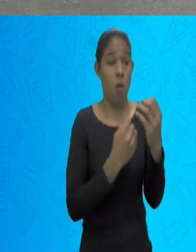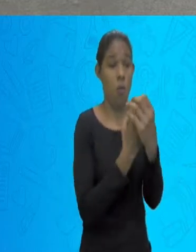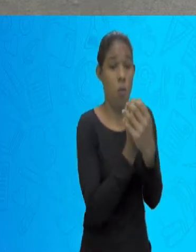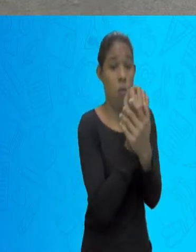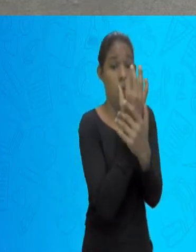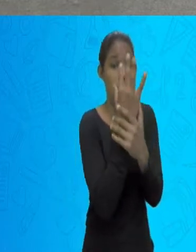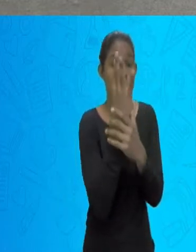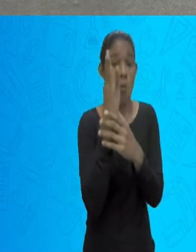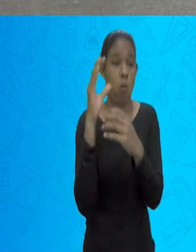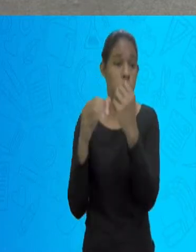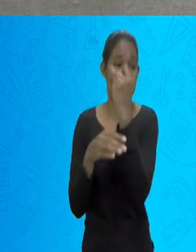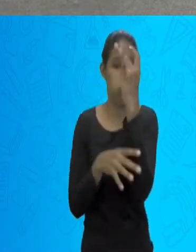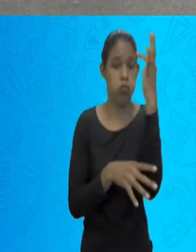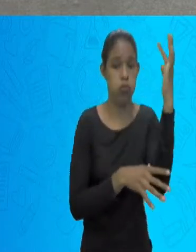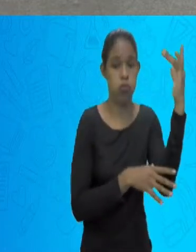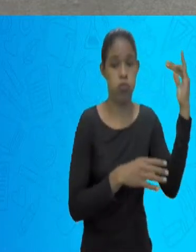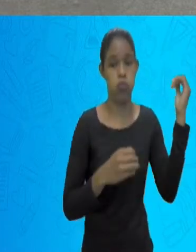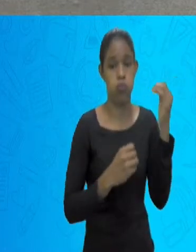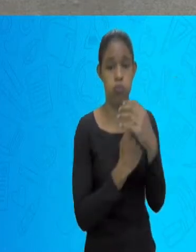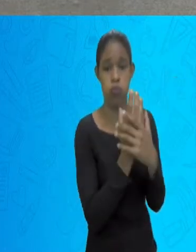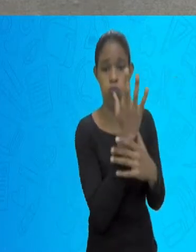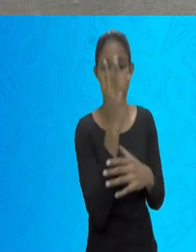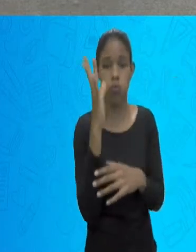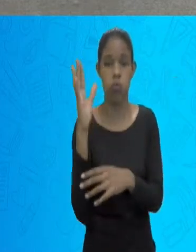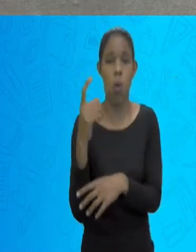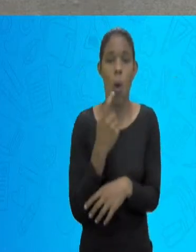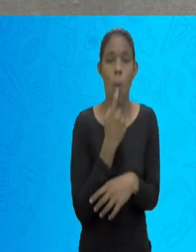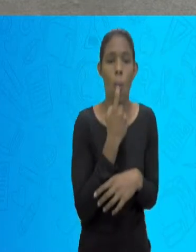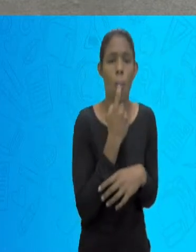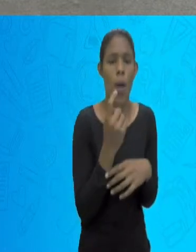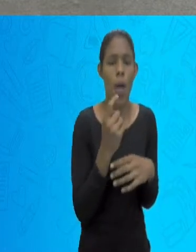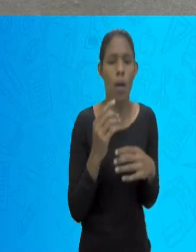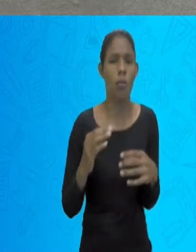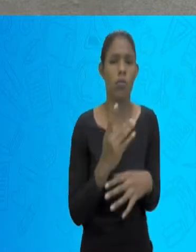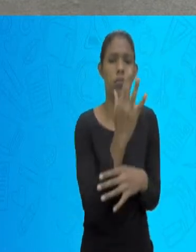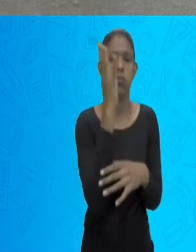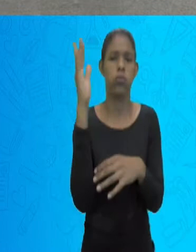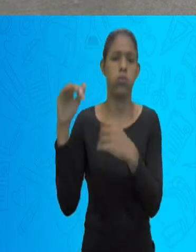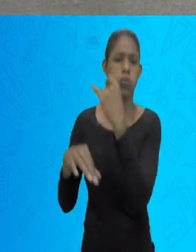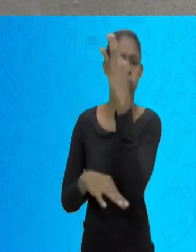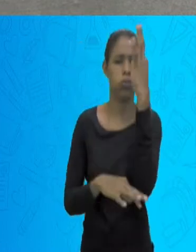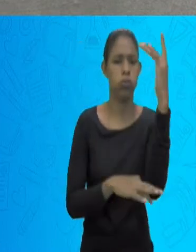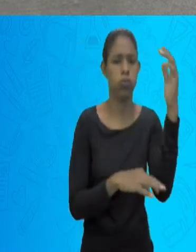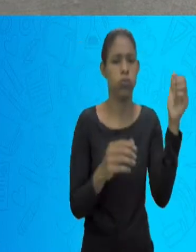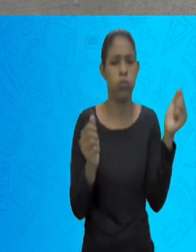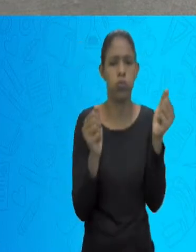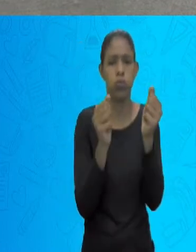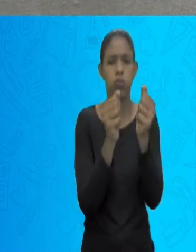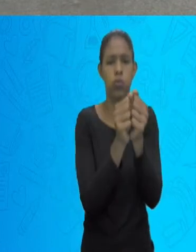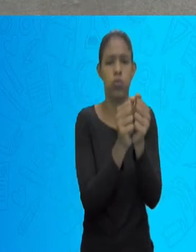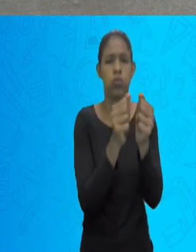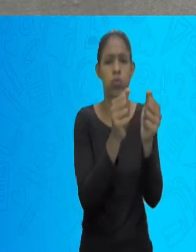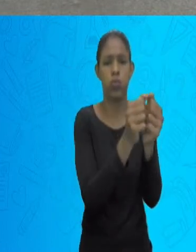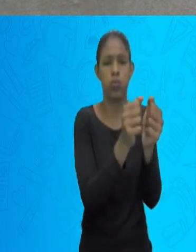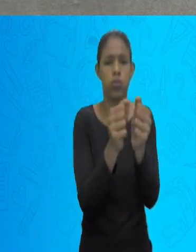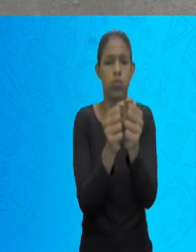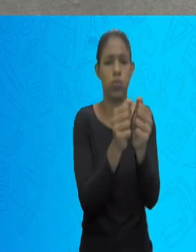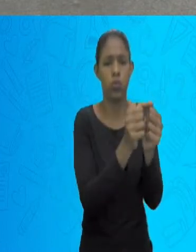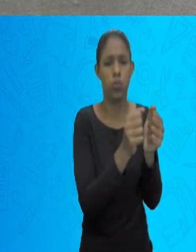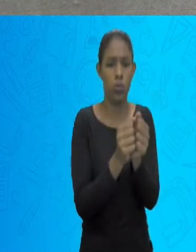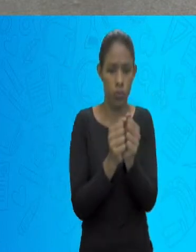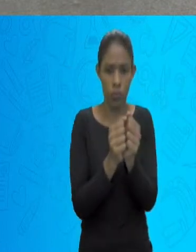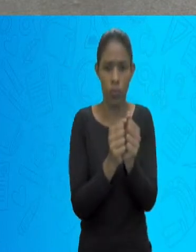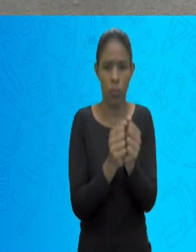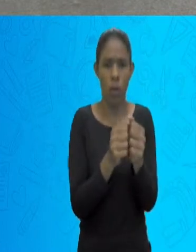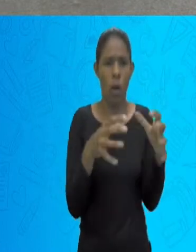chama de vegetação densa. O que significa isso? Uma vegetação muito próxima, as árvores muito próximas umas das outras, tudo